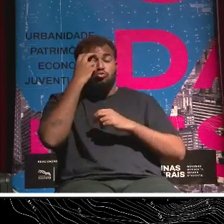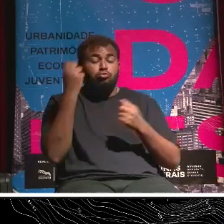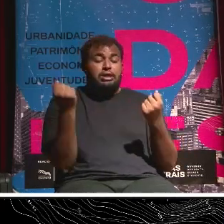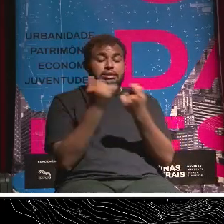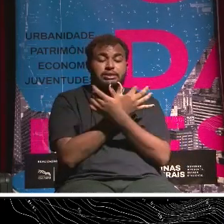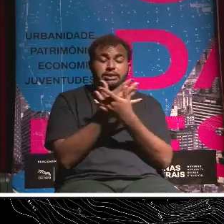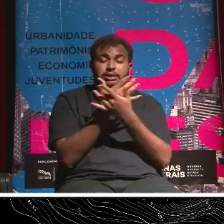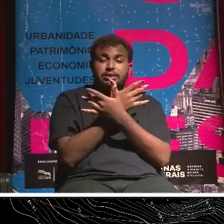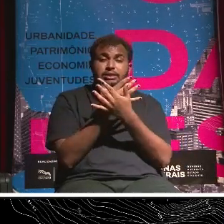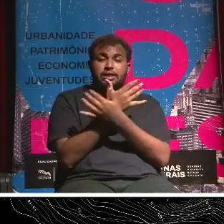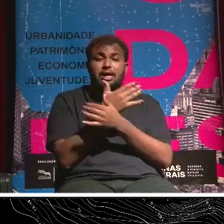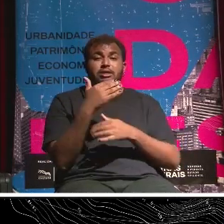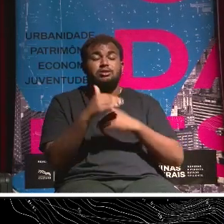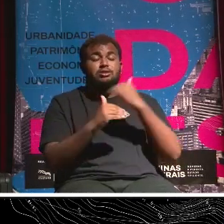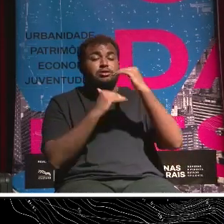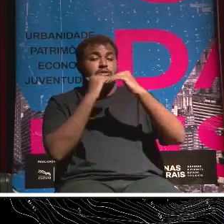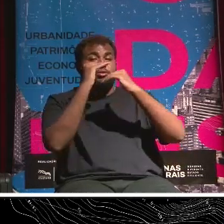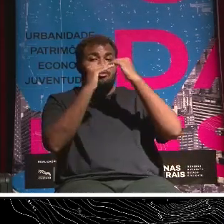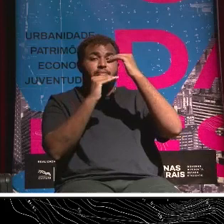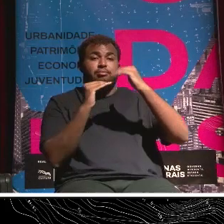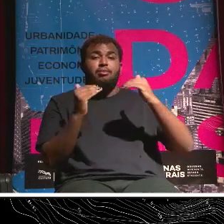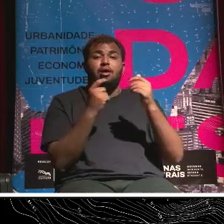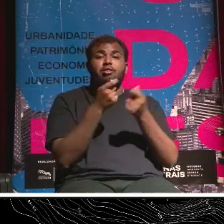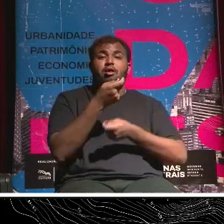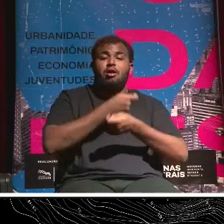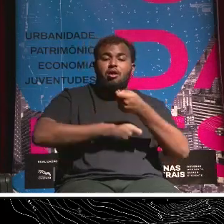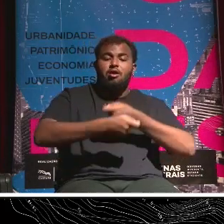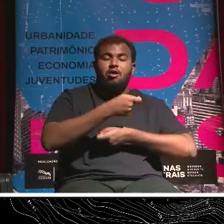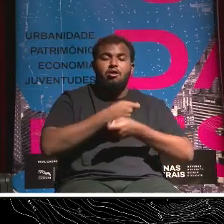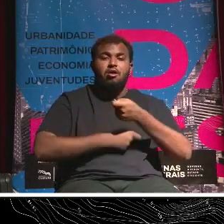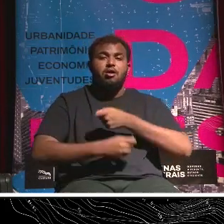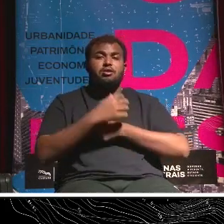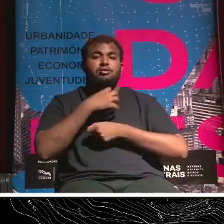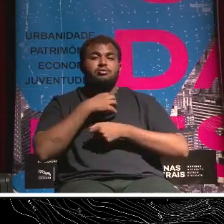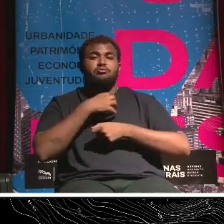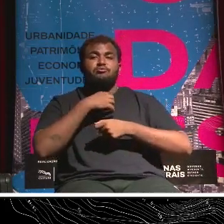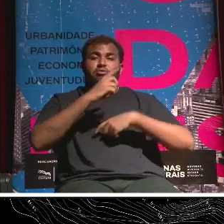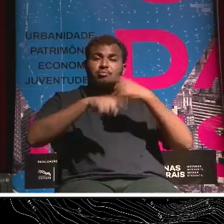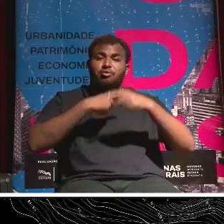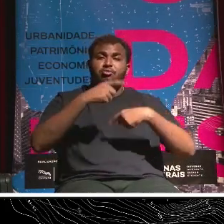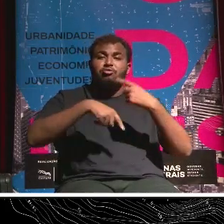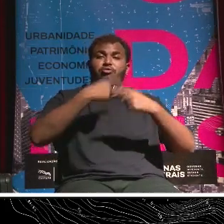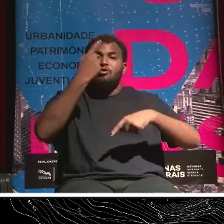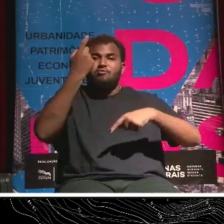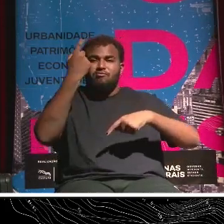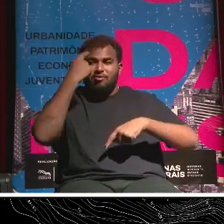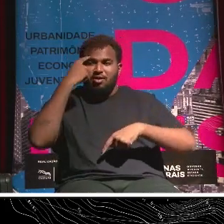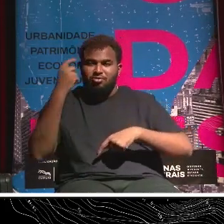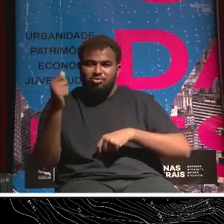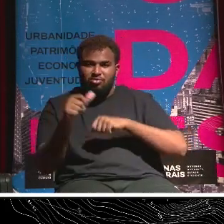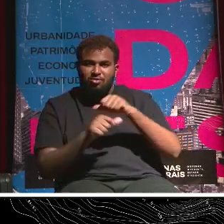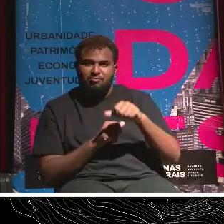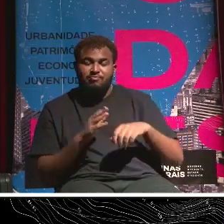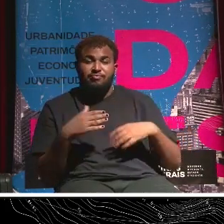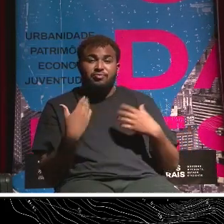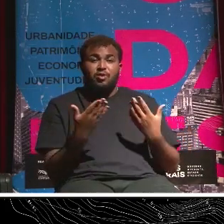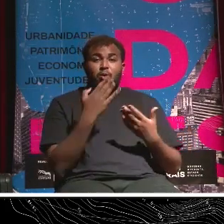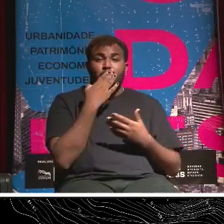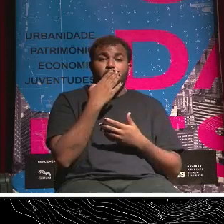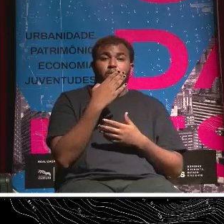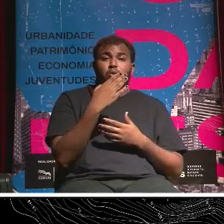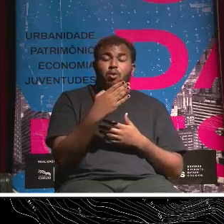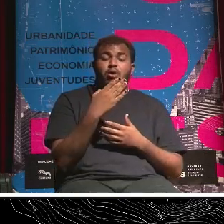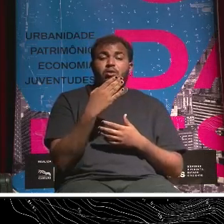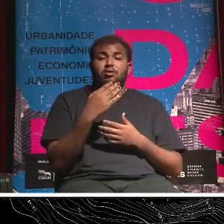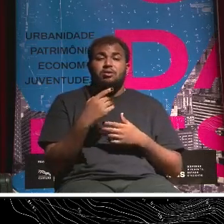e desenvolvimento econômico de forma inovadora? Como que faz isso? Quais os desafios do fomento